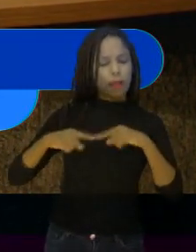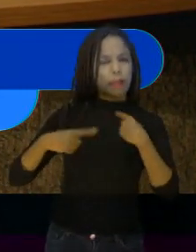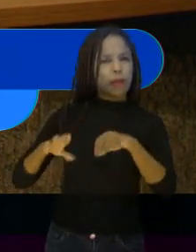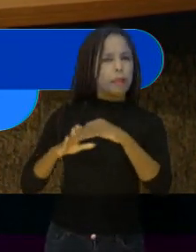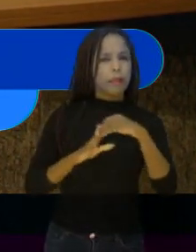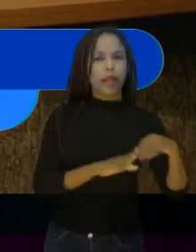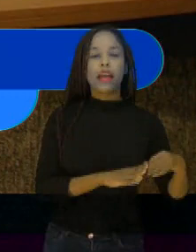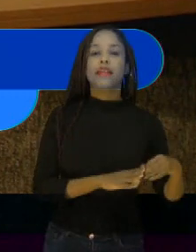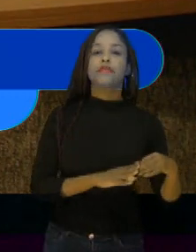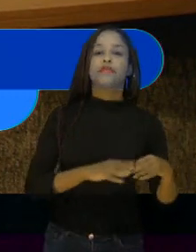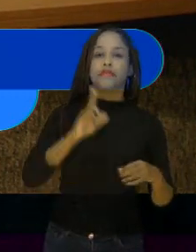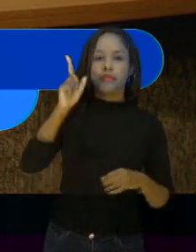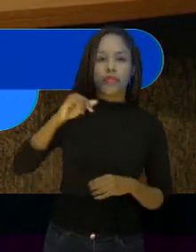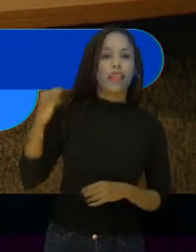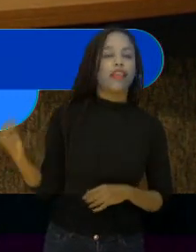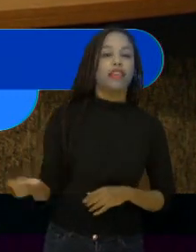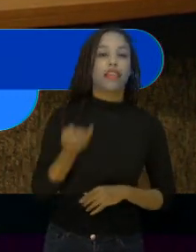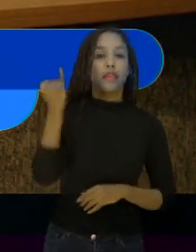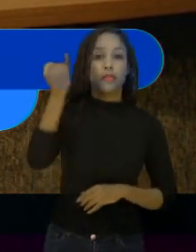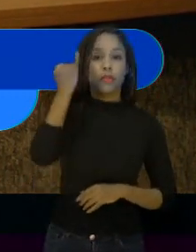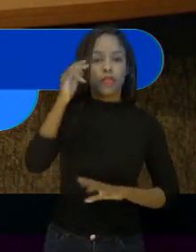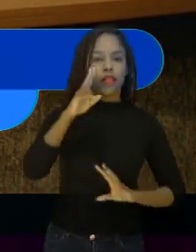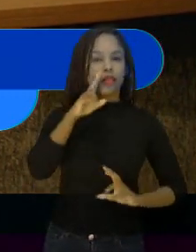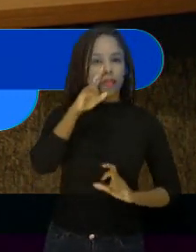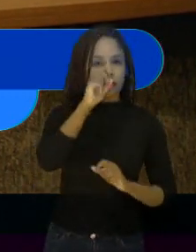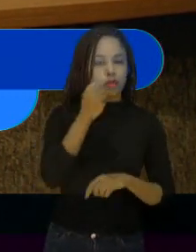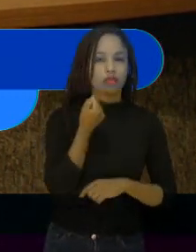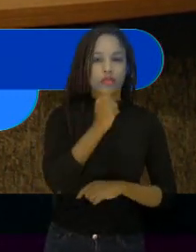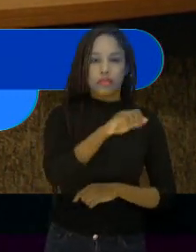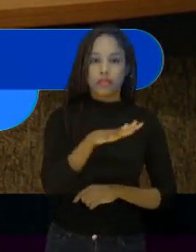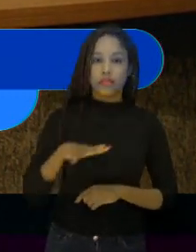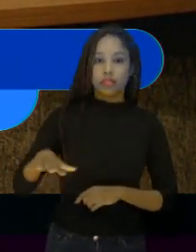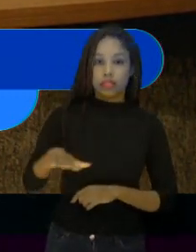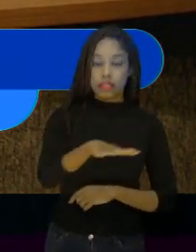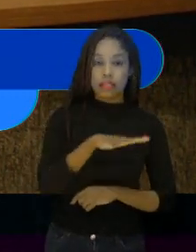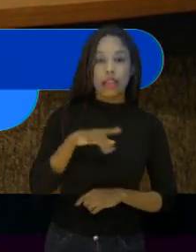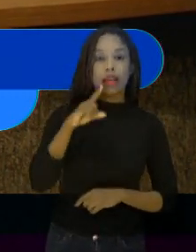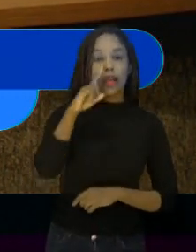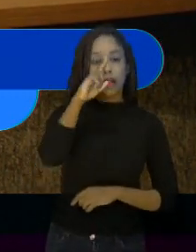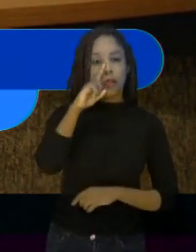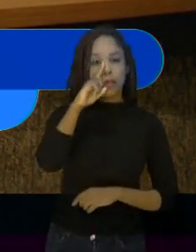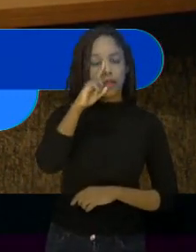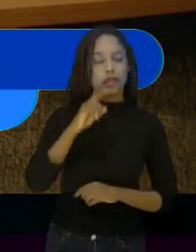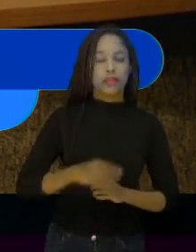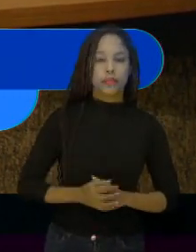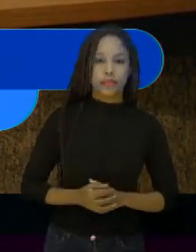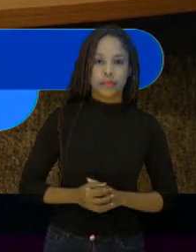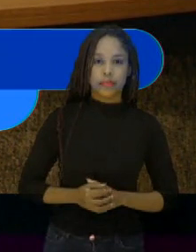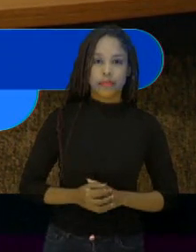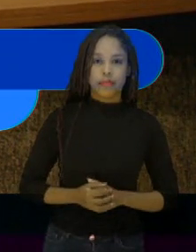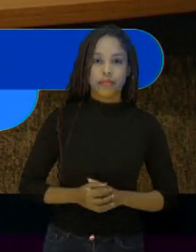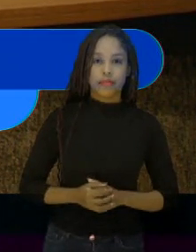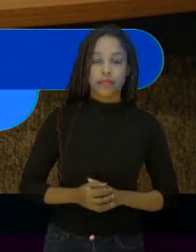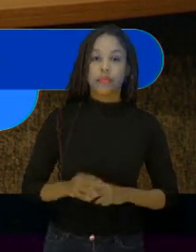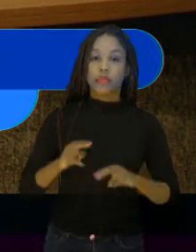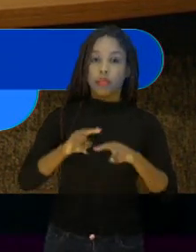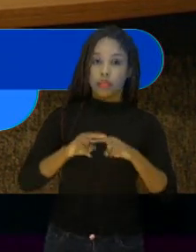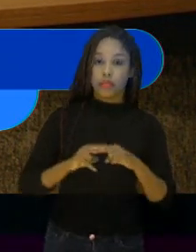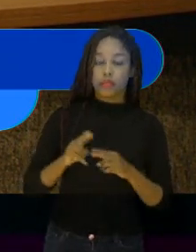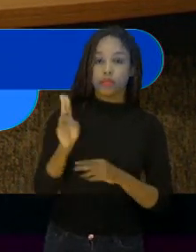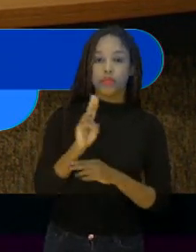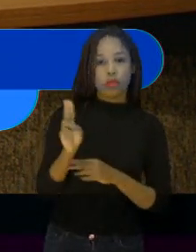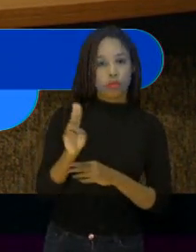representou a importante vitória das forças que defendiam o território da ameaça estrangeira. Em decorrência, o nome